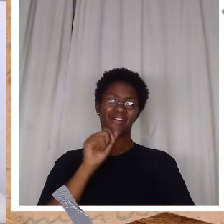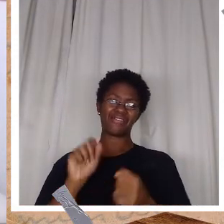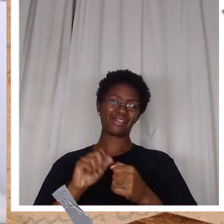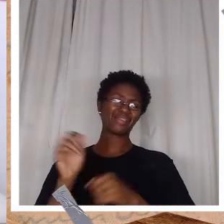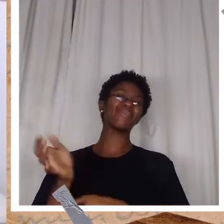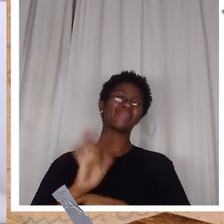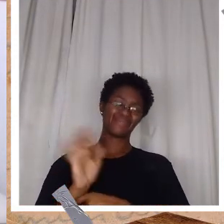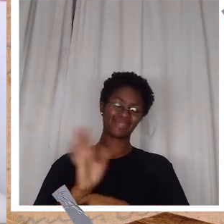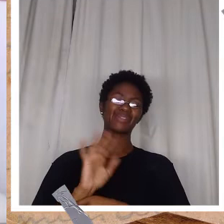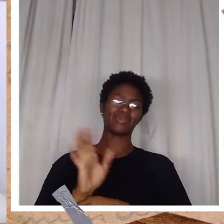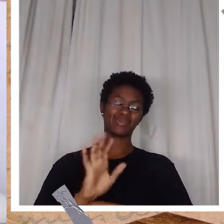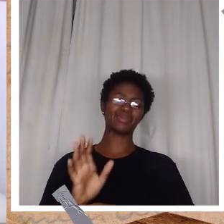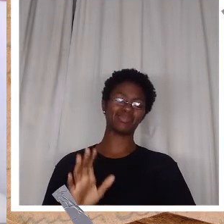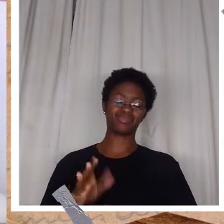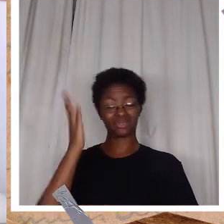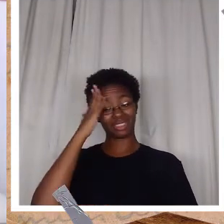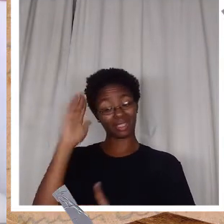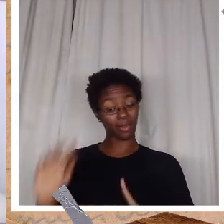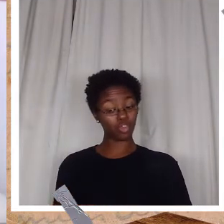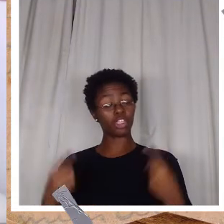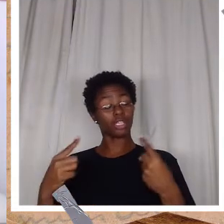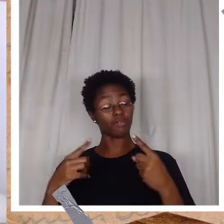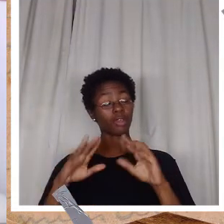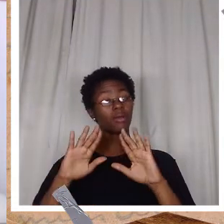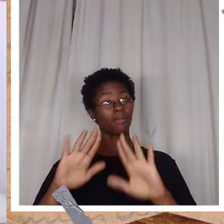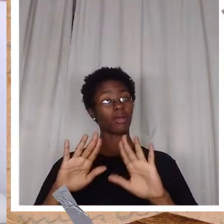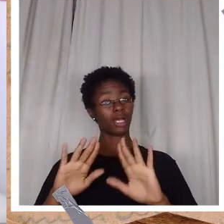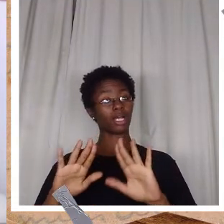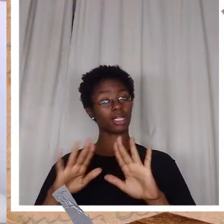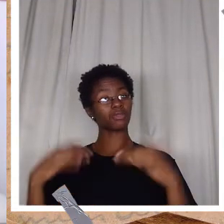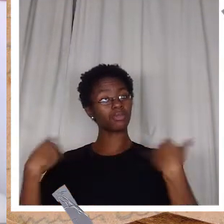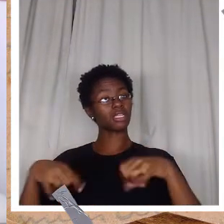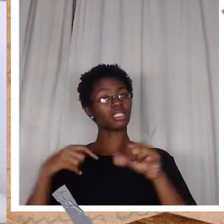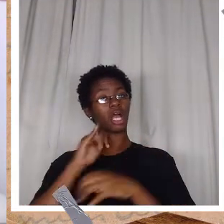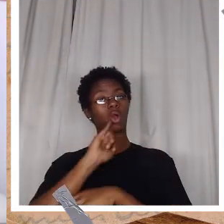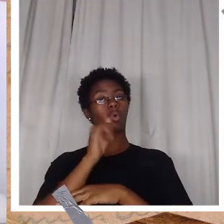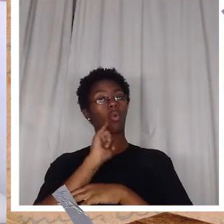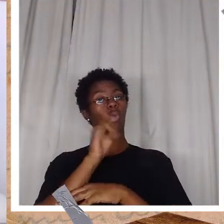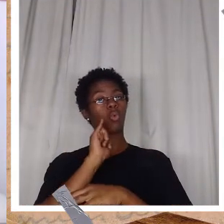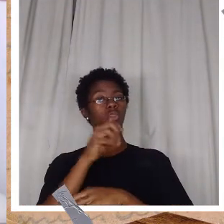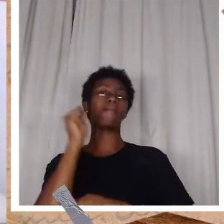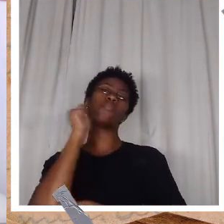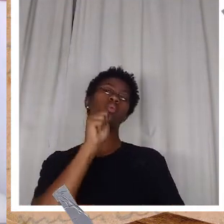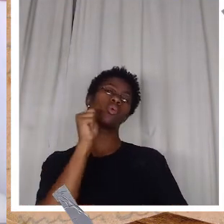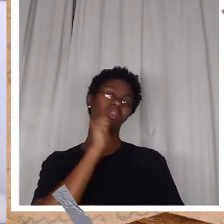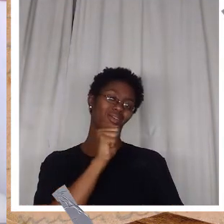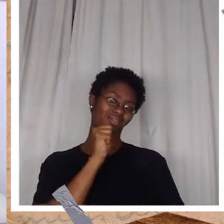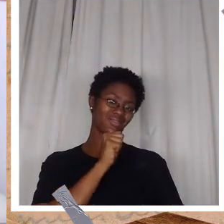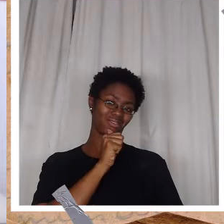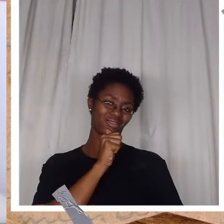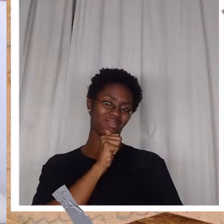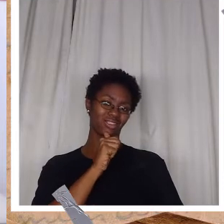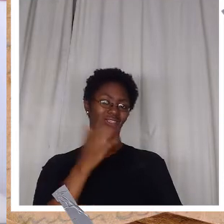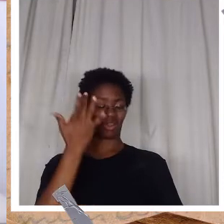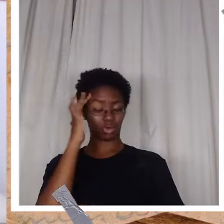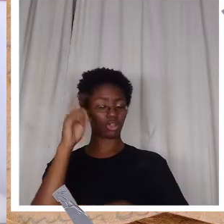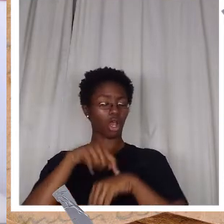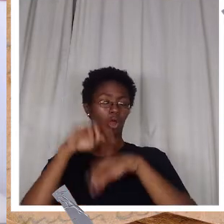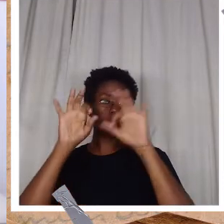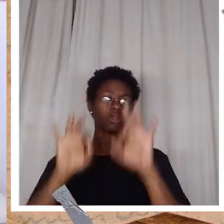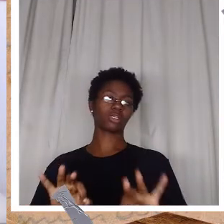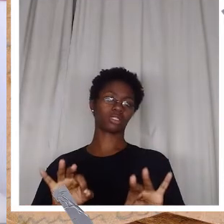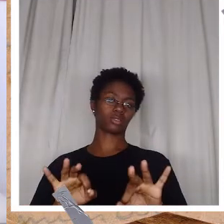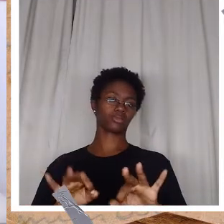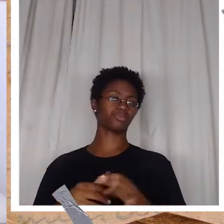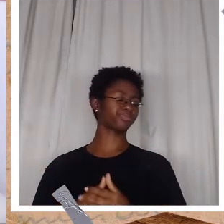desafio para a gente, mas eu acho que isso vai ter que ser contado por uma mulher, e chegou a hora. Está mais do que na hora. Tá?